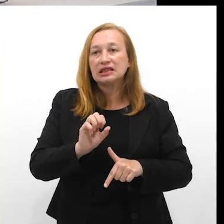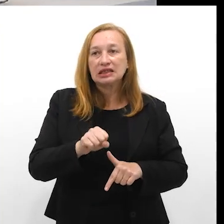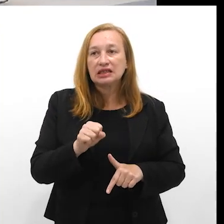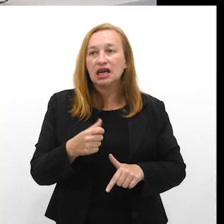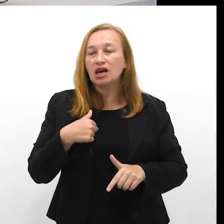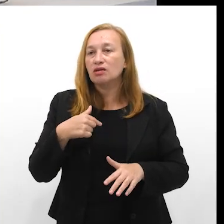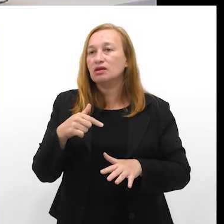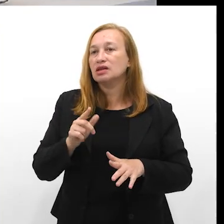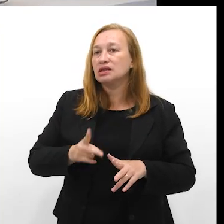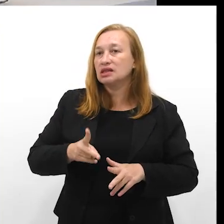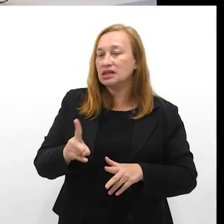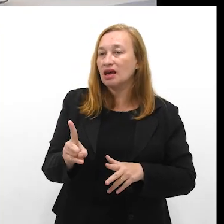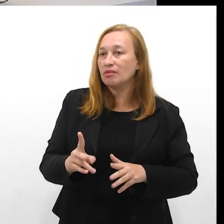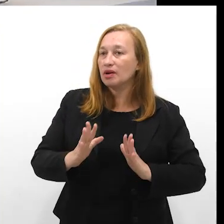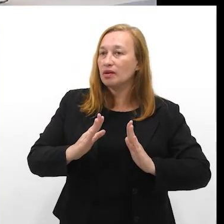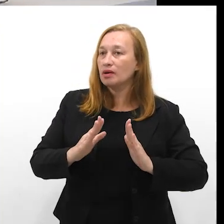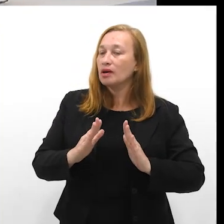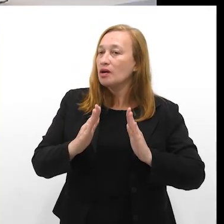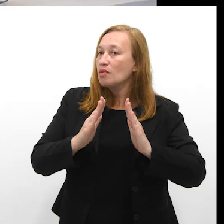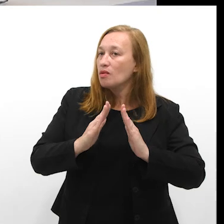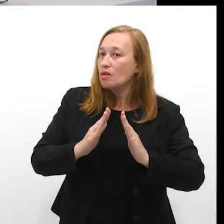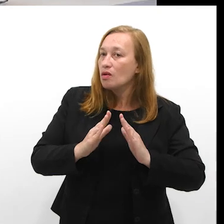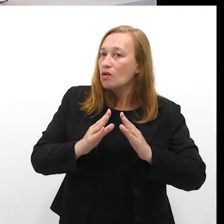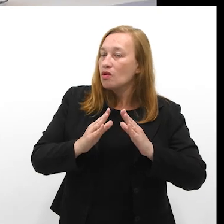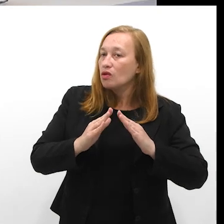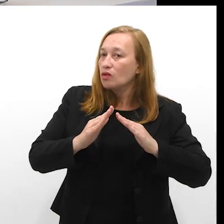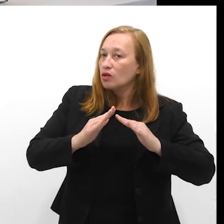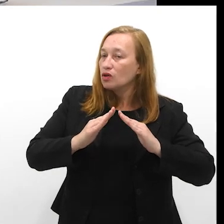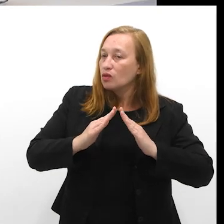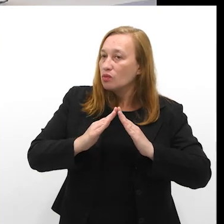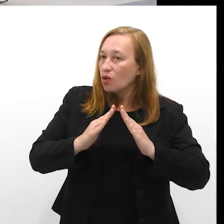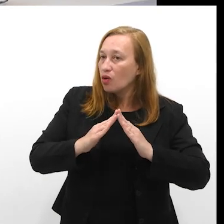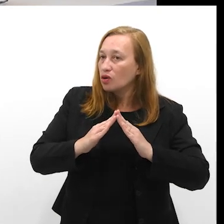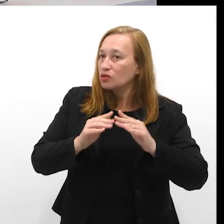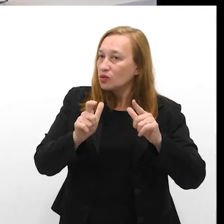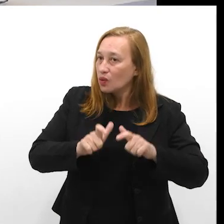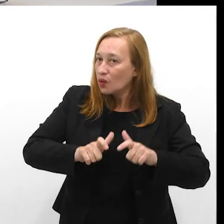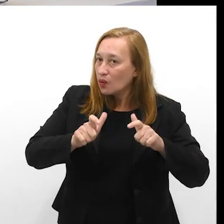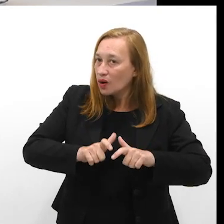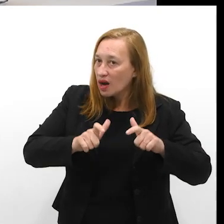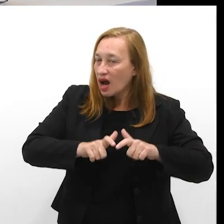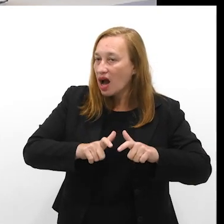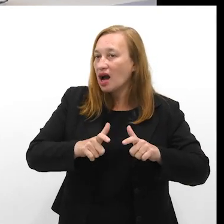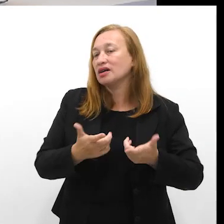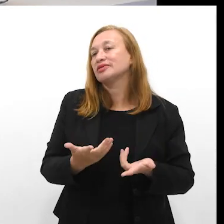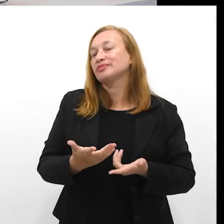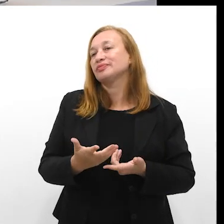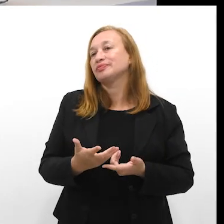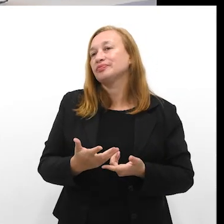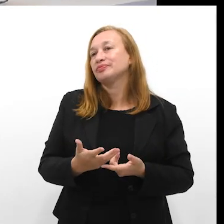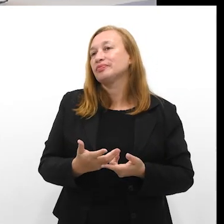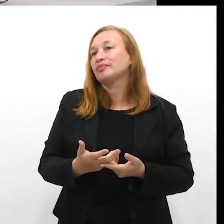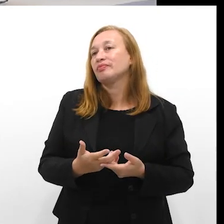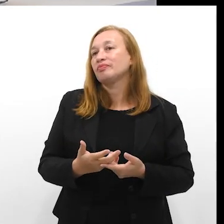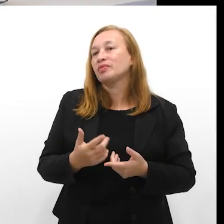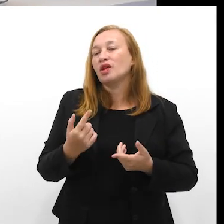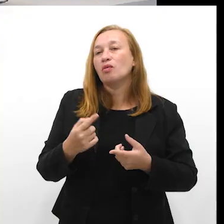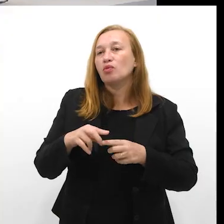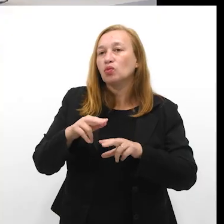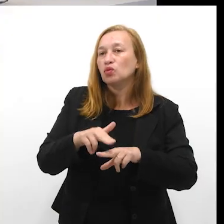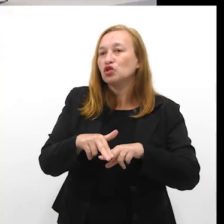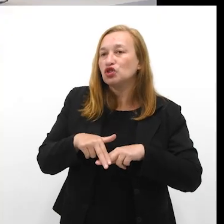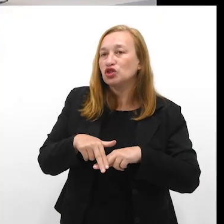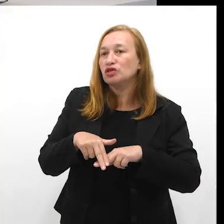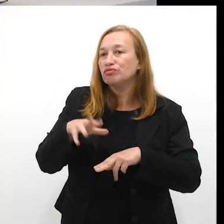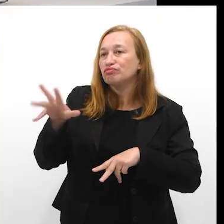habitat de trabalho, Eu sempre habito o mesmo canto, né? Eu gosto de cantos, de estar no canto, até por